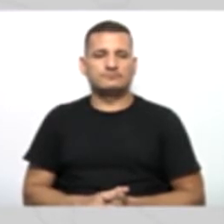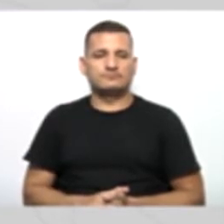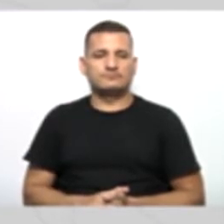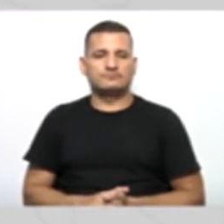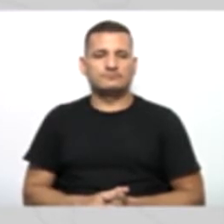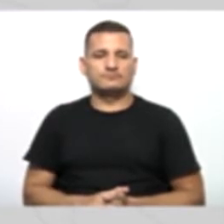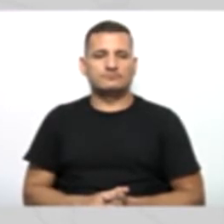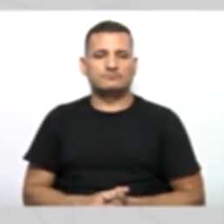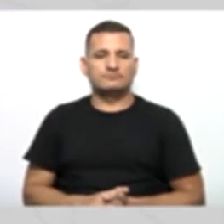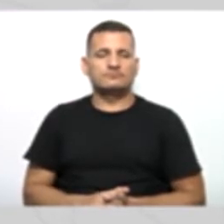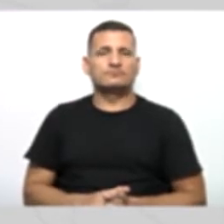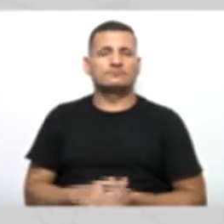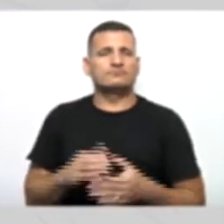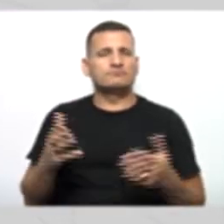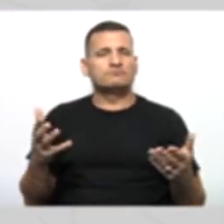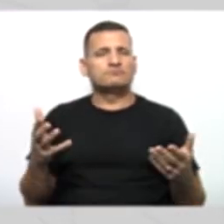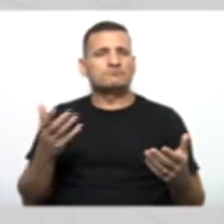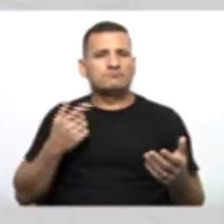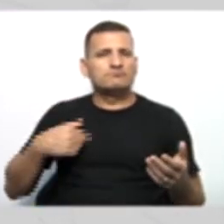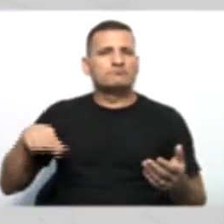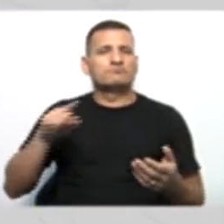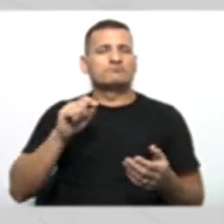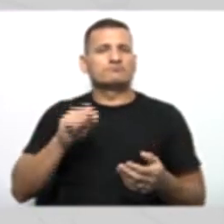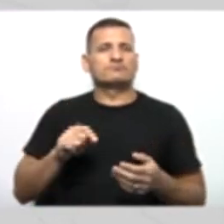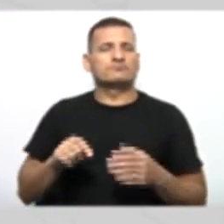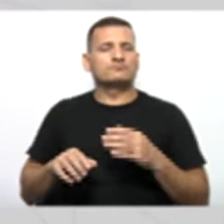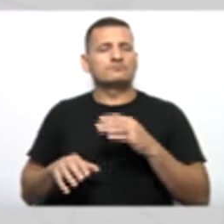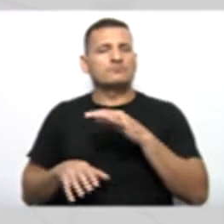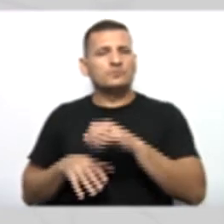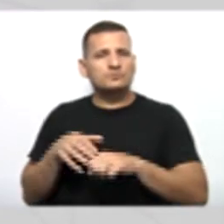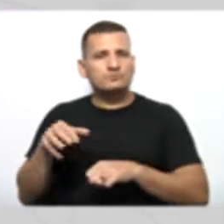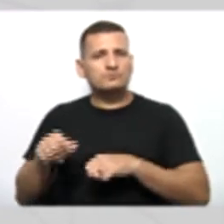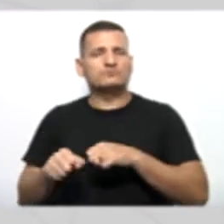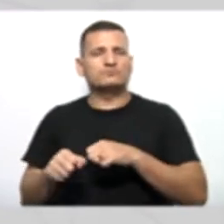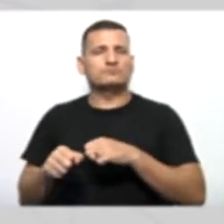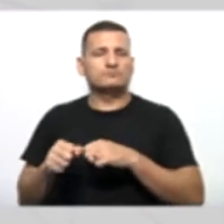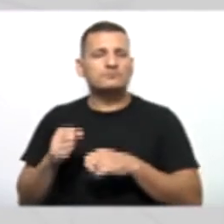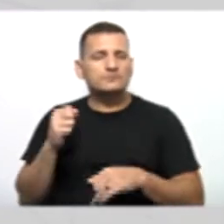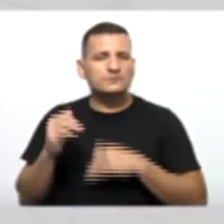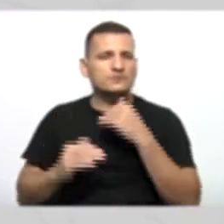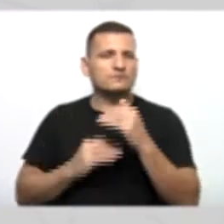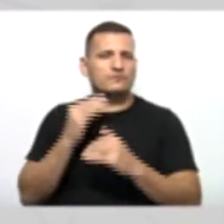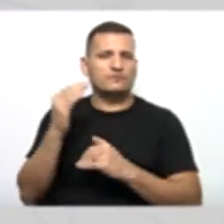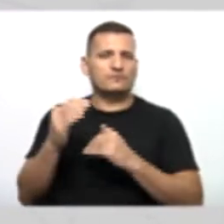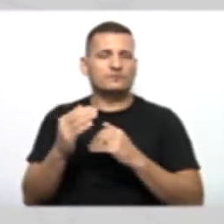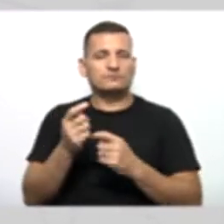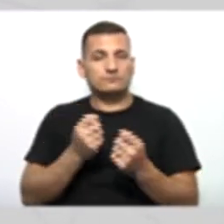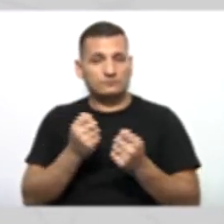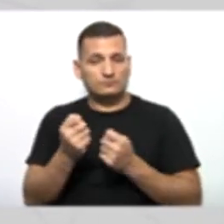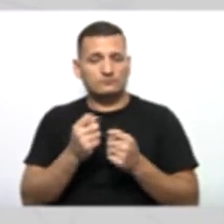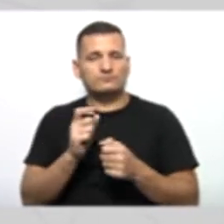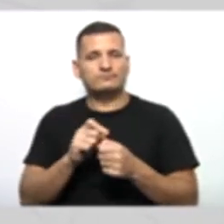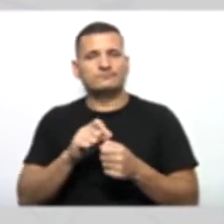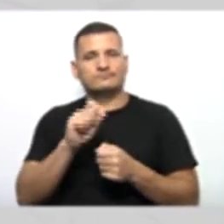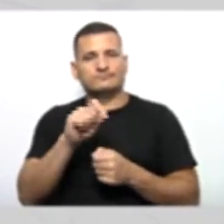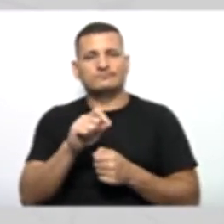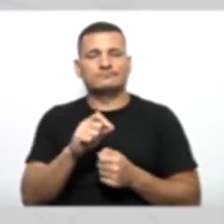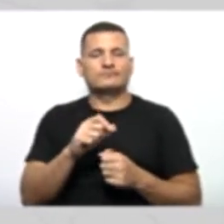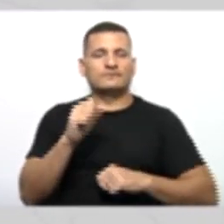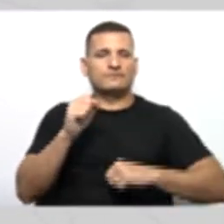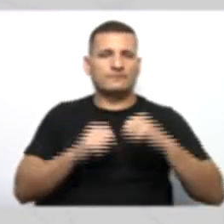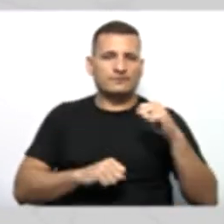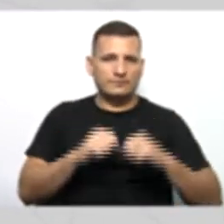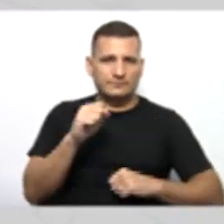E essa busca nossa incessante por um desenvolvimento econômico faz com que mais fábricas sejam